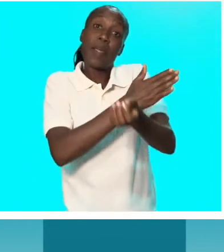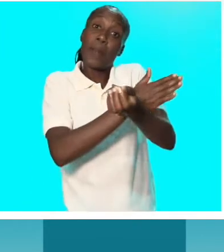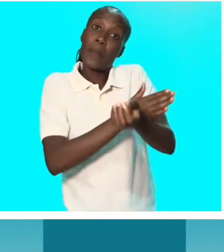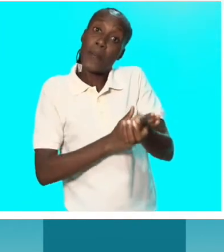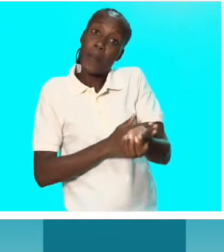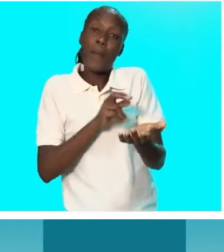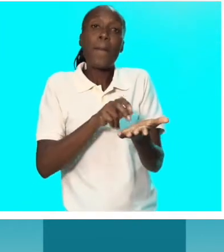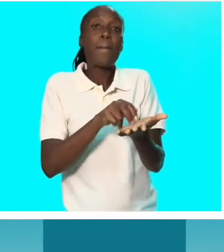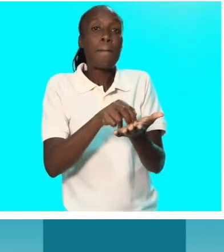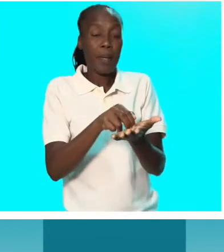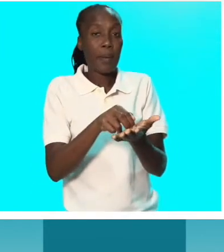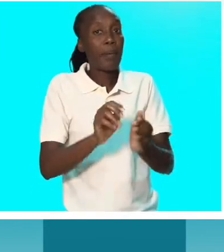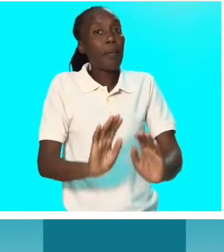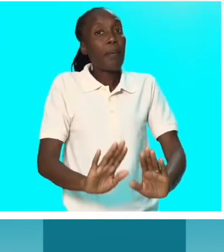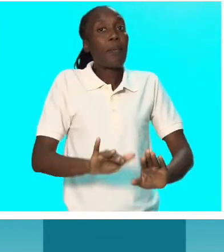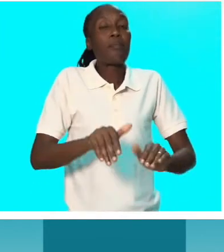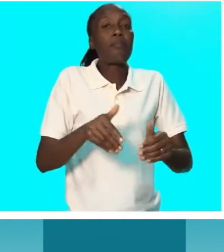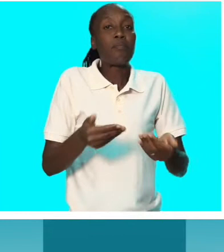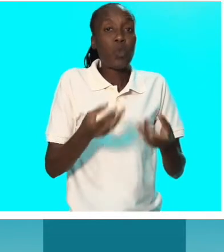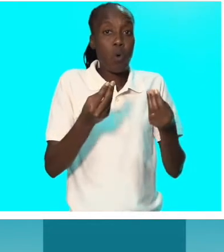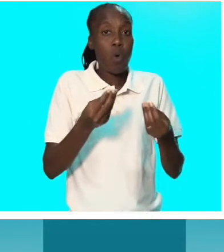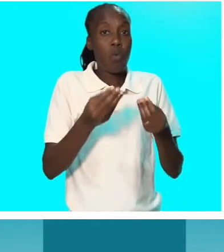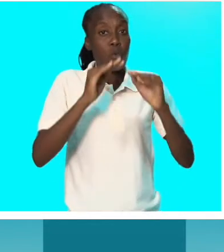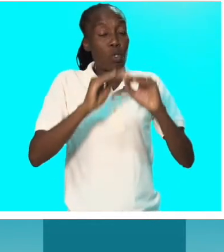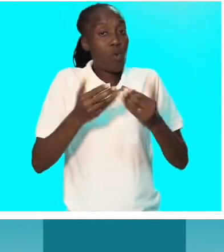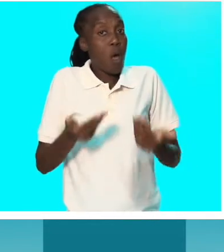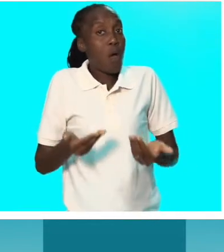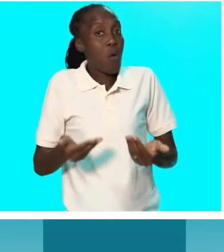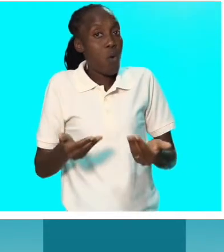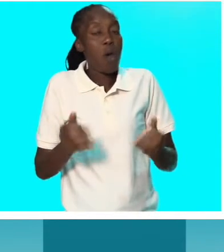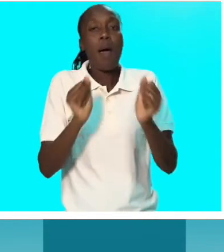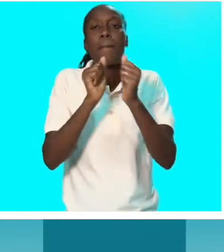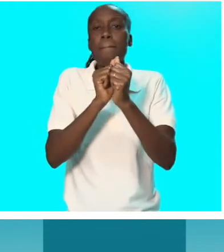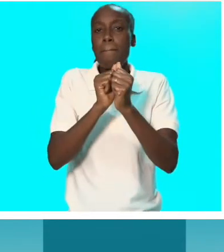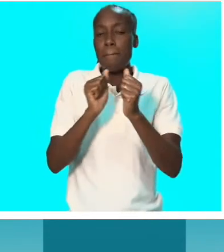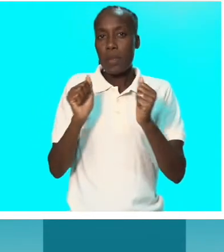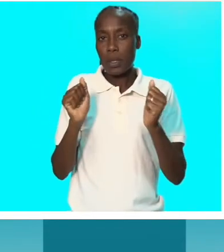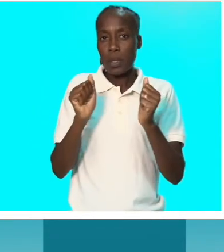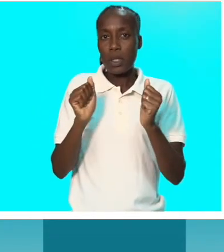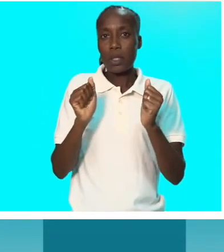Amputaram a perna, como estou agora. Mas,